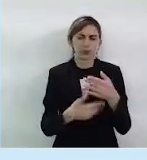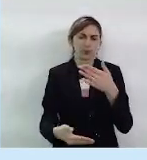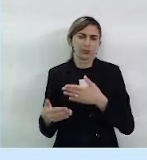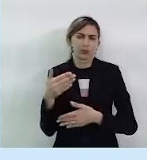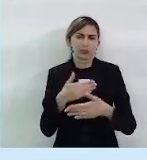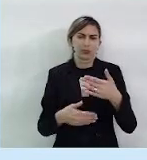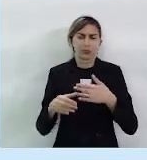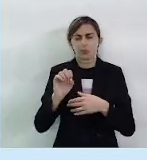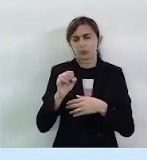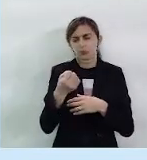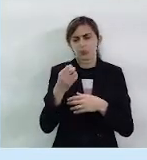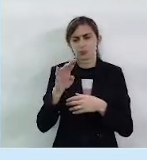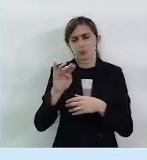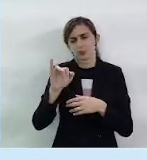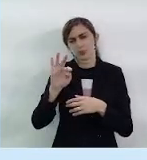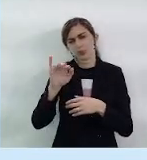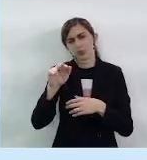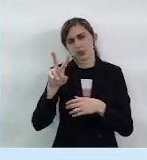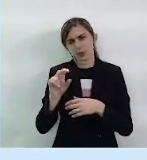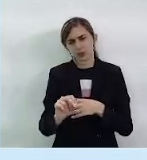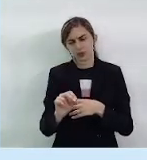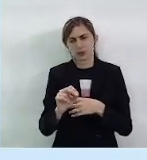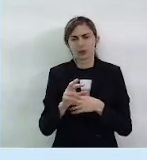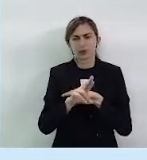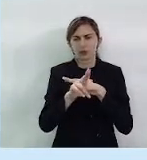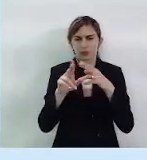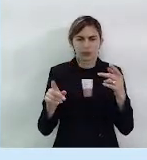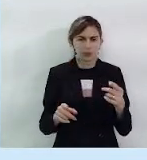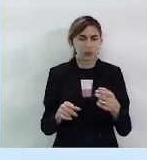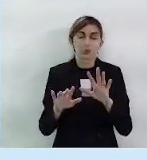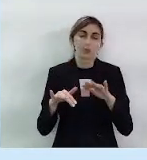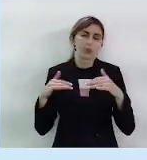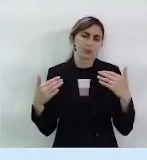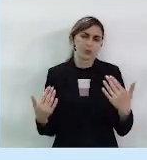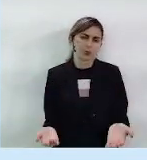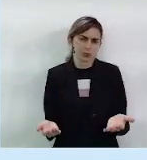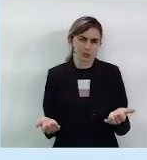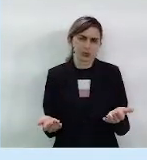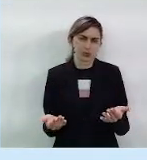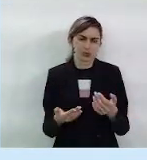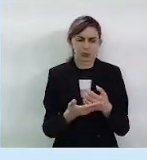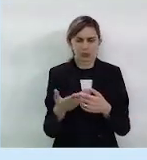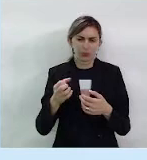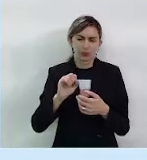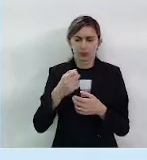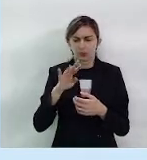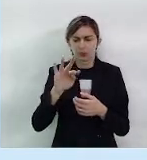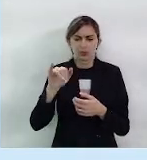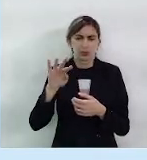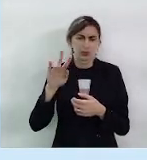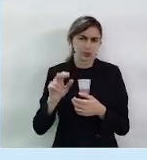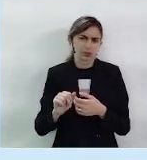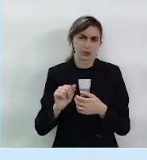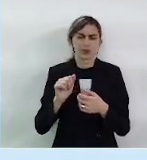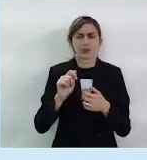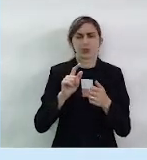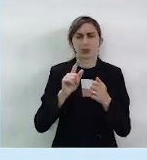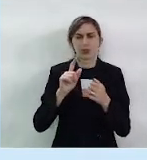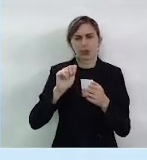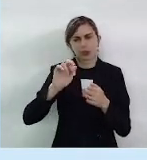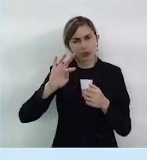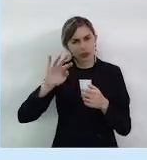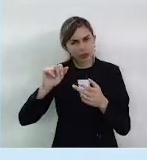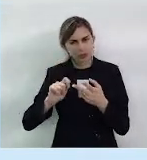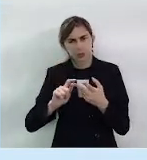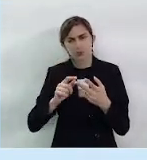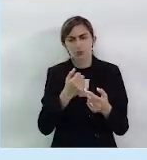do substantivo e os seus determinantes. Quais são os determinantes do substantivo? Artigo,